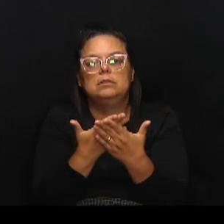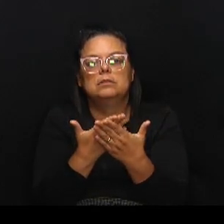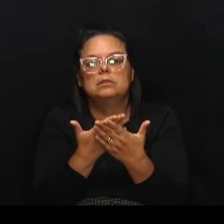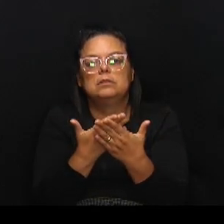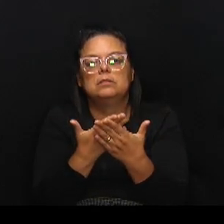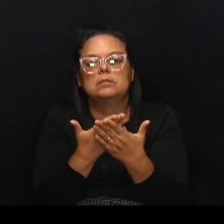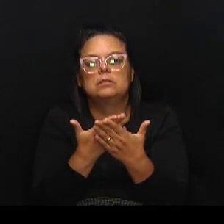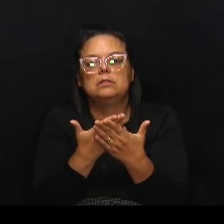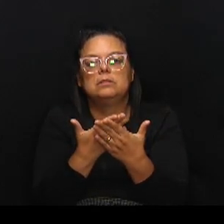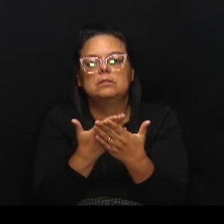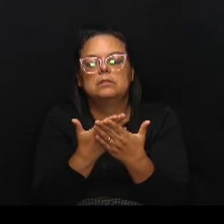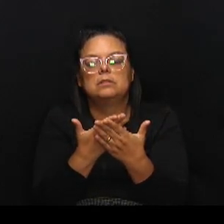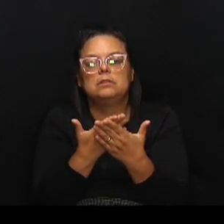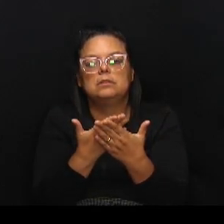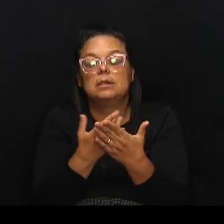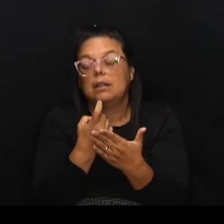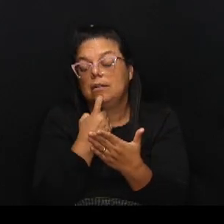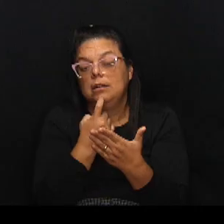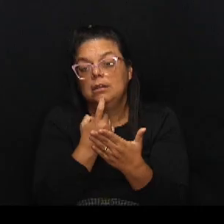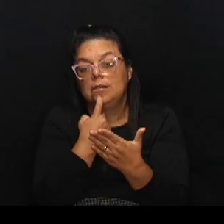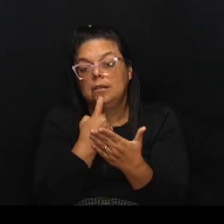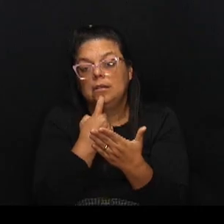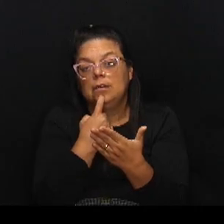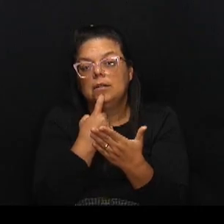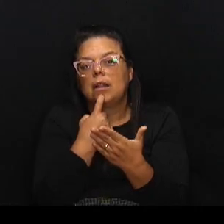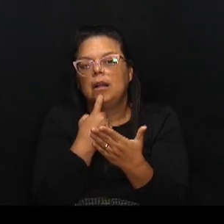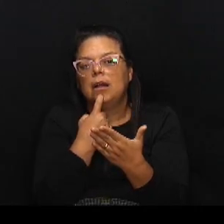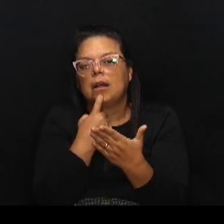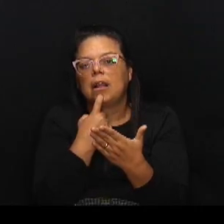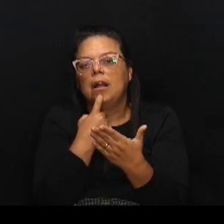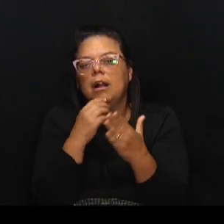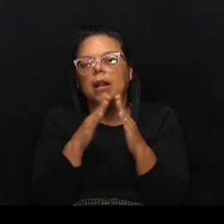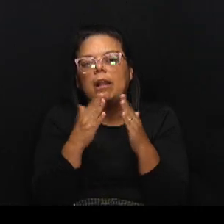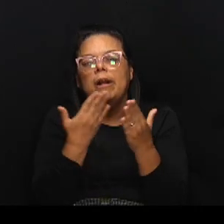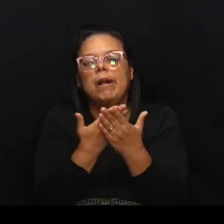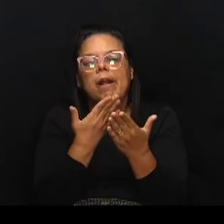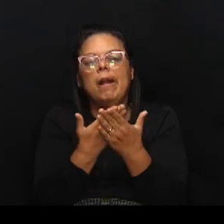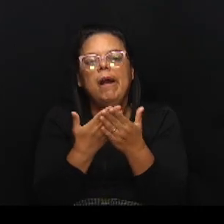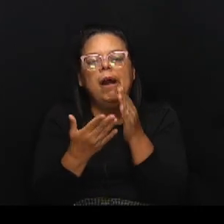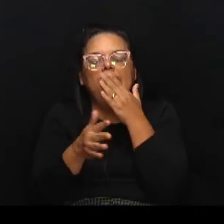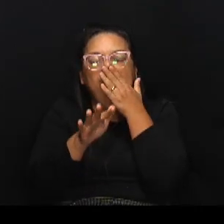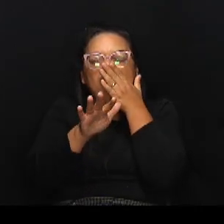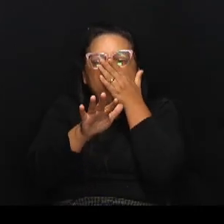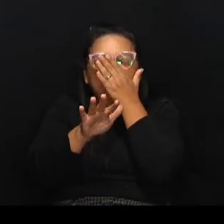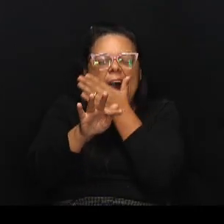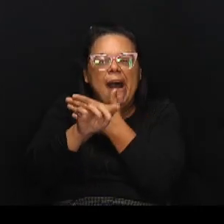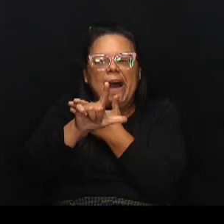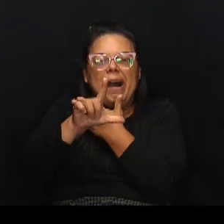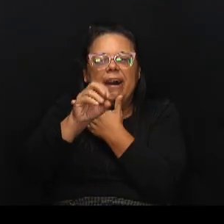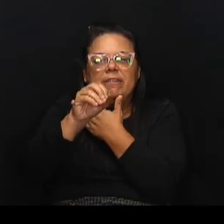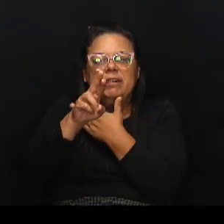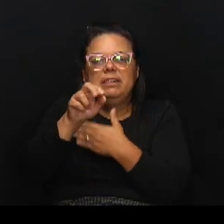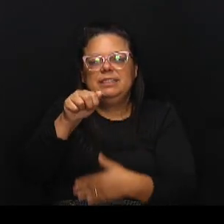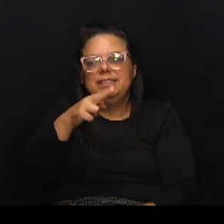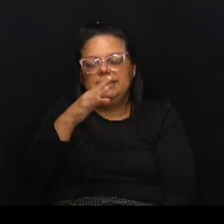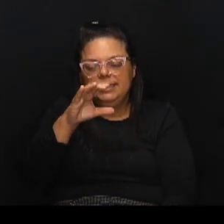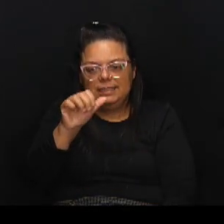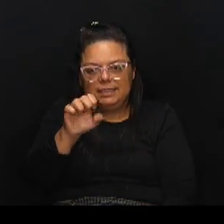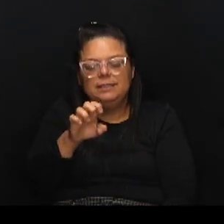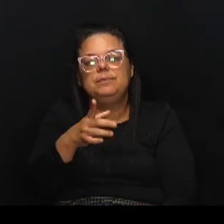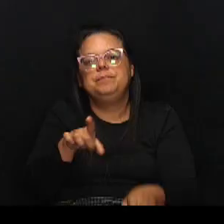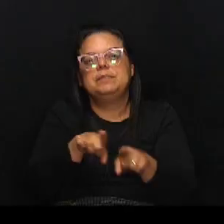deles, não. Né? A de Campinas, das meninas, o Colégio Florêncio da Carolina Florêncio, as irmãs do Santos